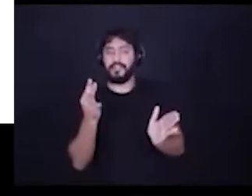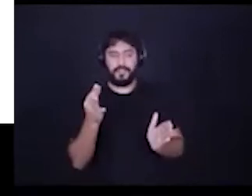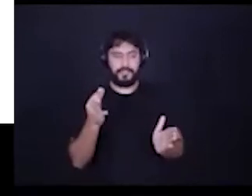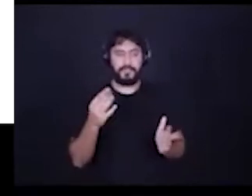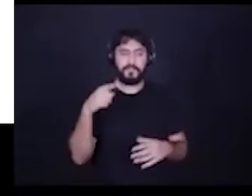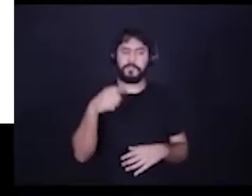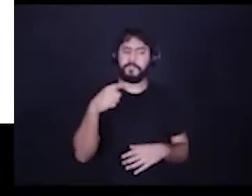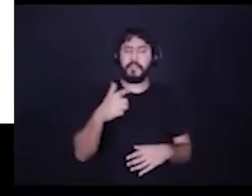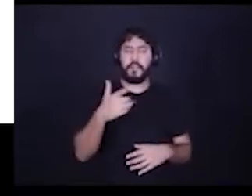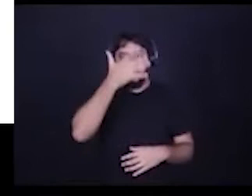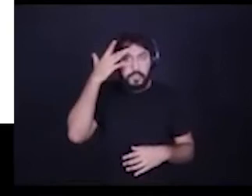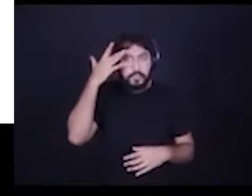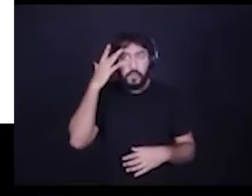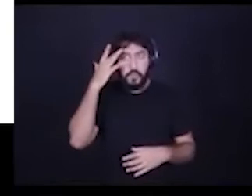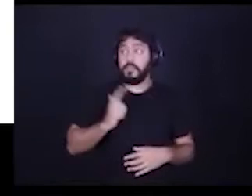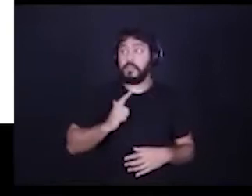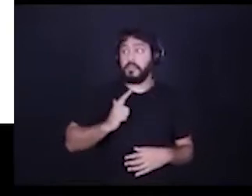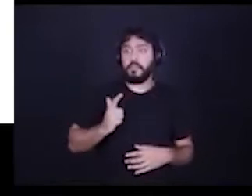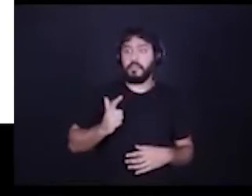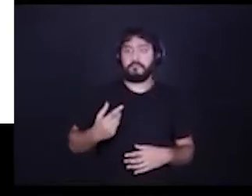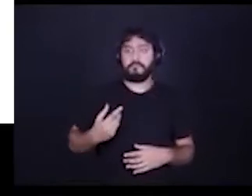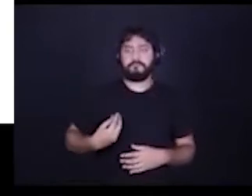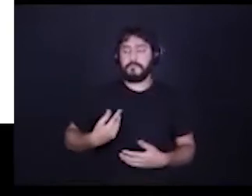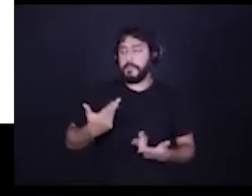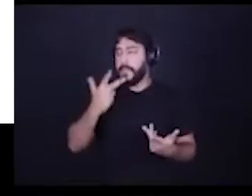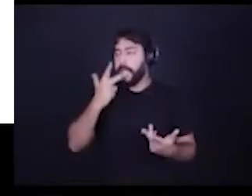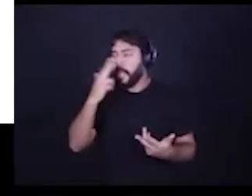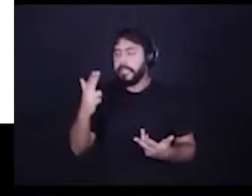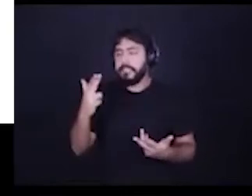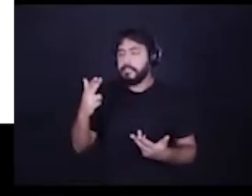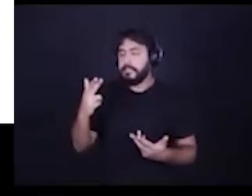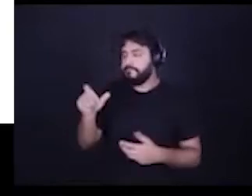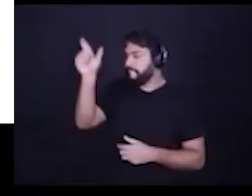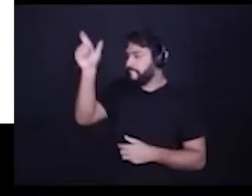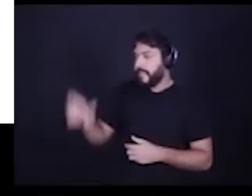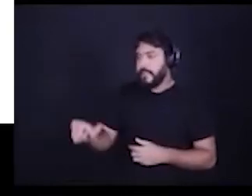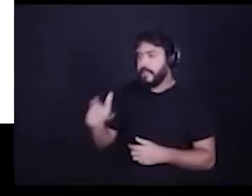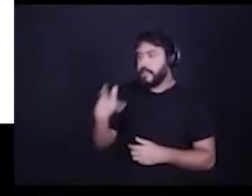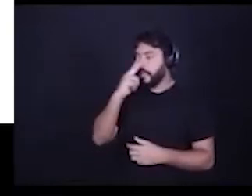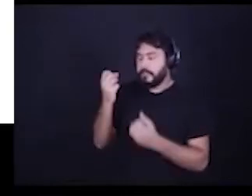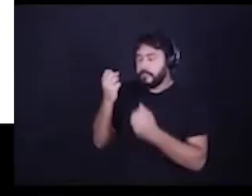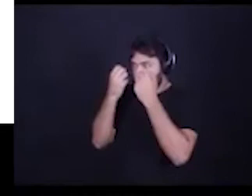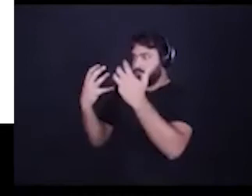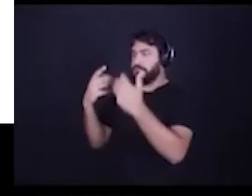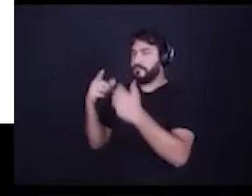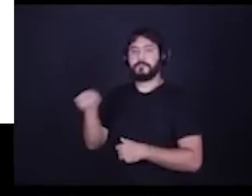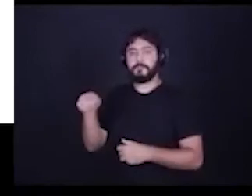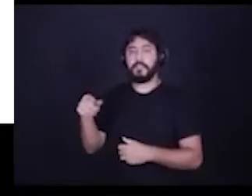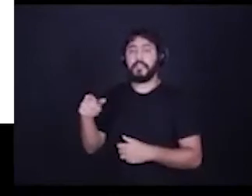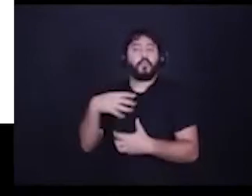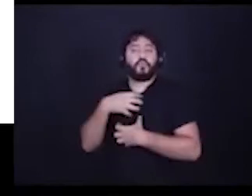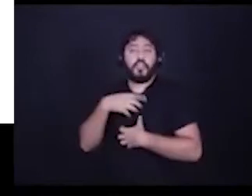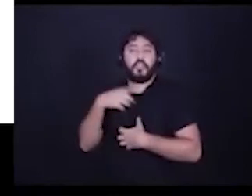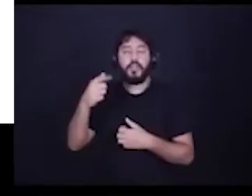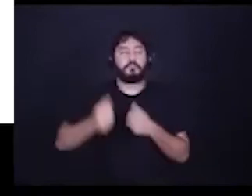uma presença muito grande, assim, a figura dele, e acho que especialmente essa coisa da performance era muito importante, o jeito que ele se colocava. E